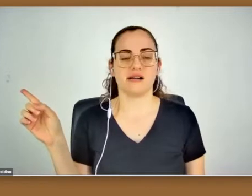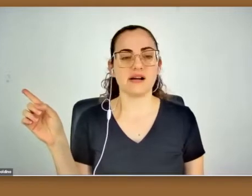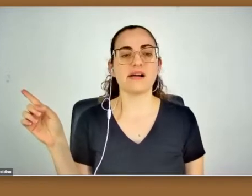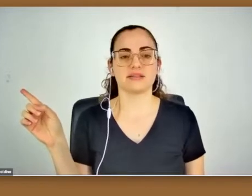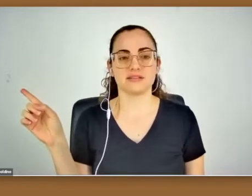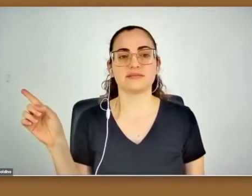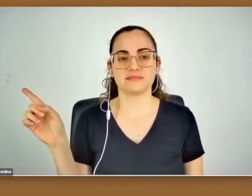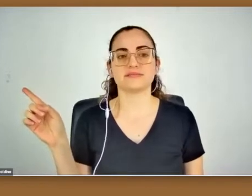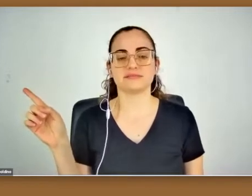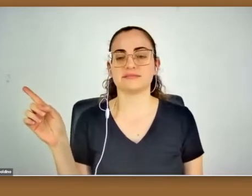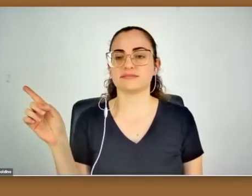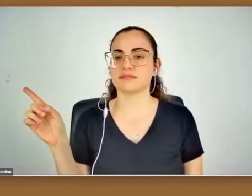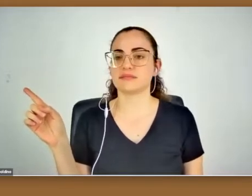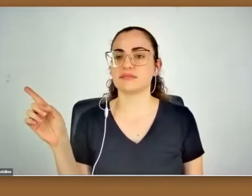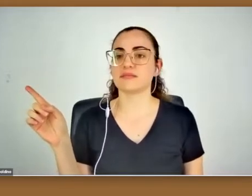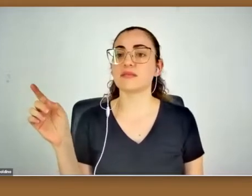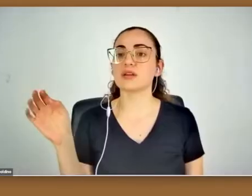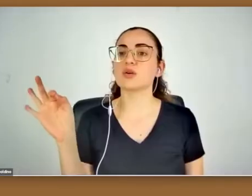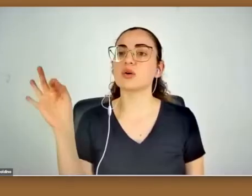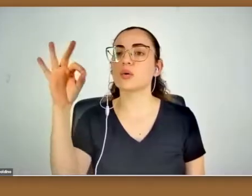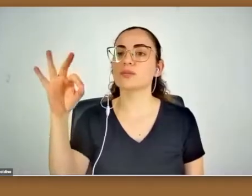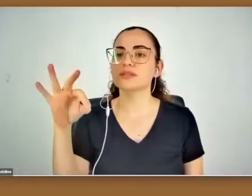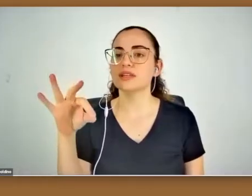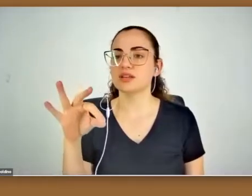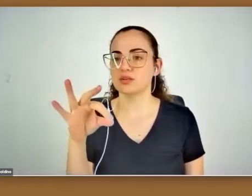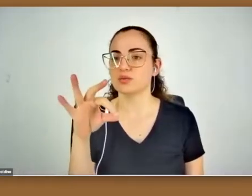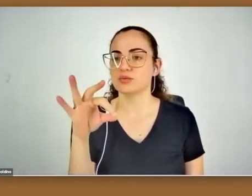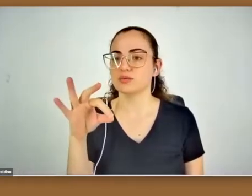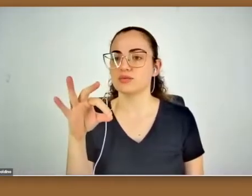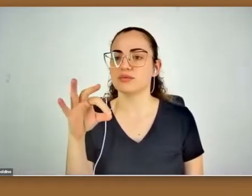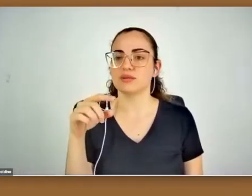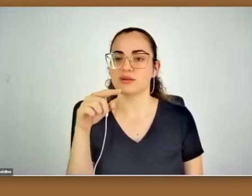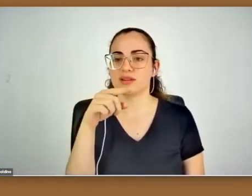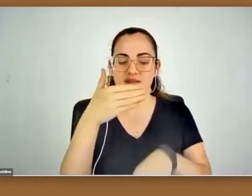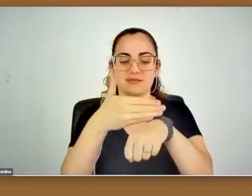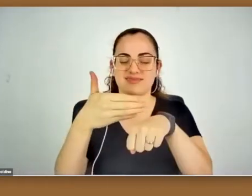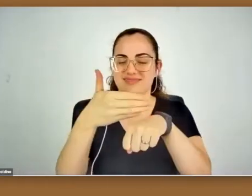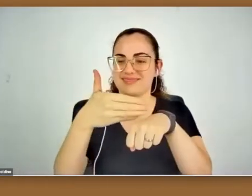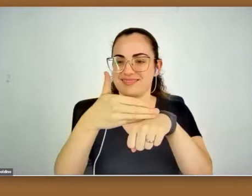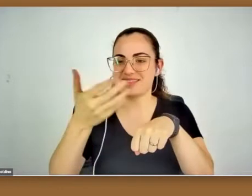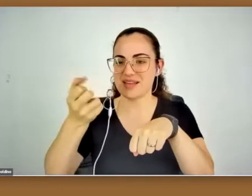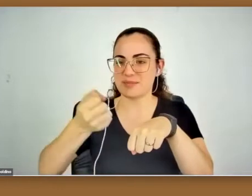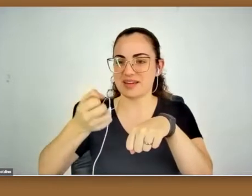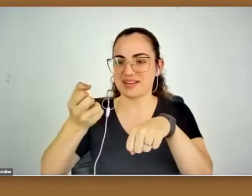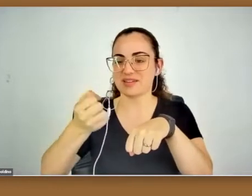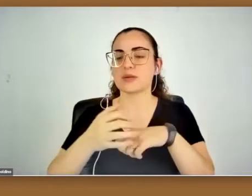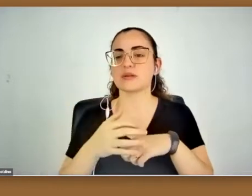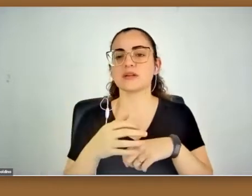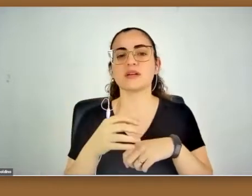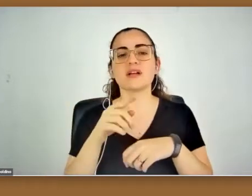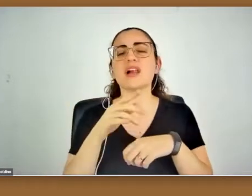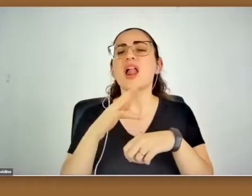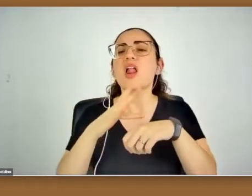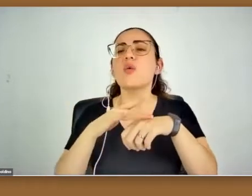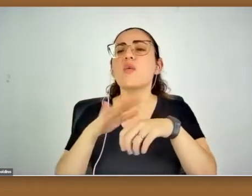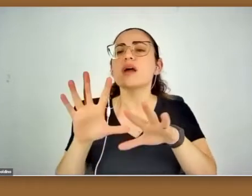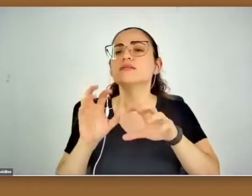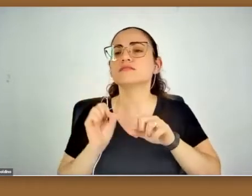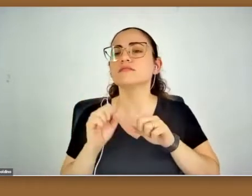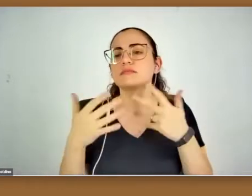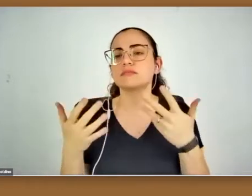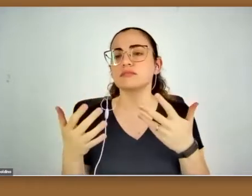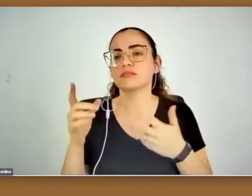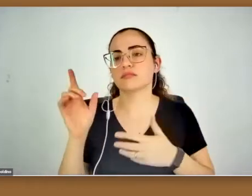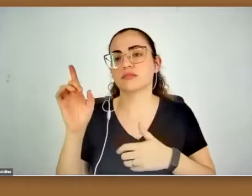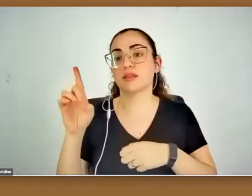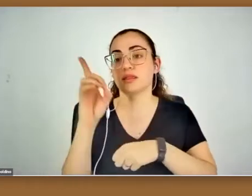Brasil. Porque quem de vocês nunca ouviu falar, por exemplo, de dengue, que é uma doença causada por um vírus? Ela é transmitida